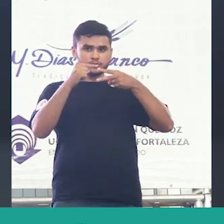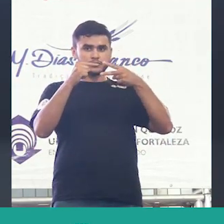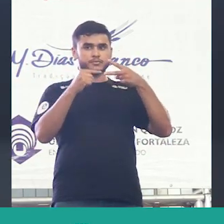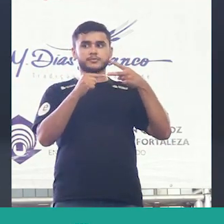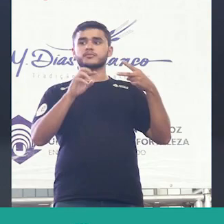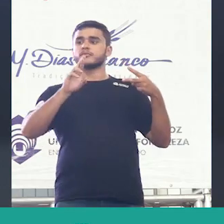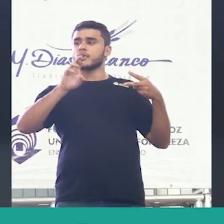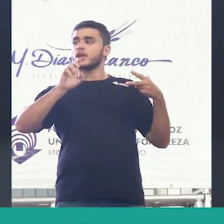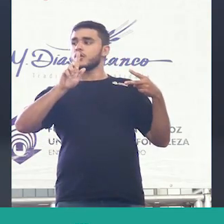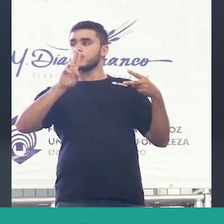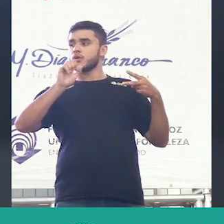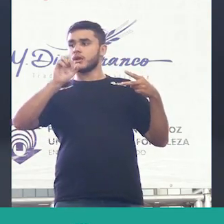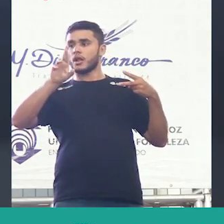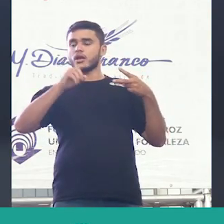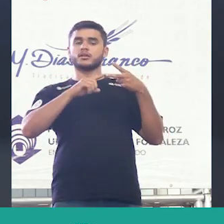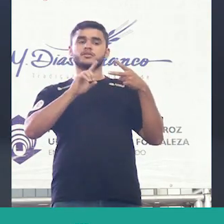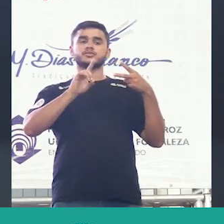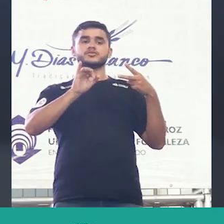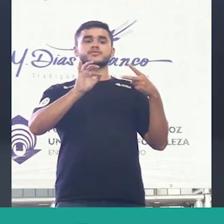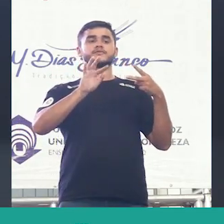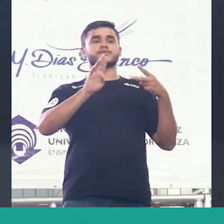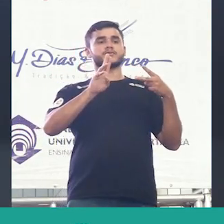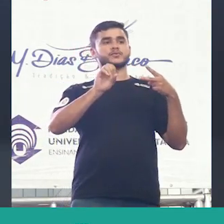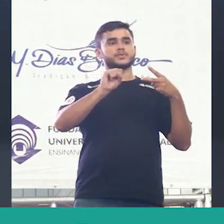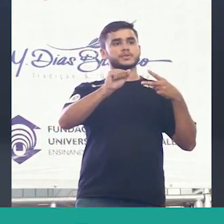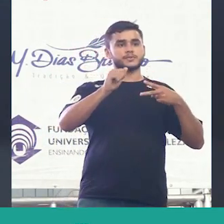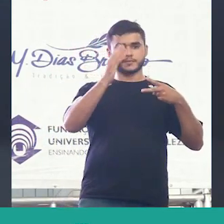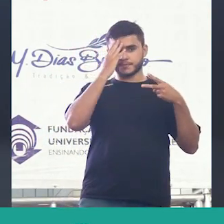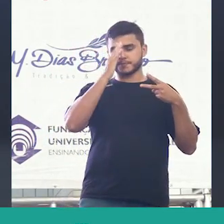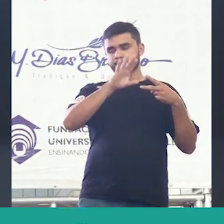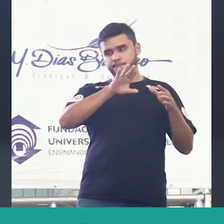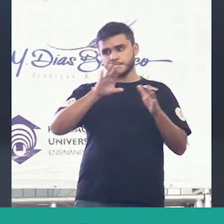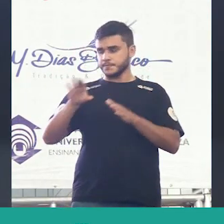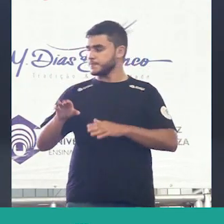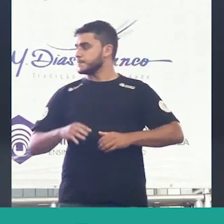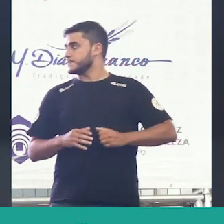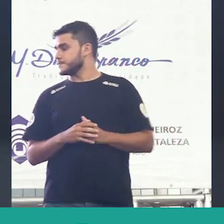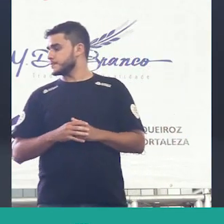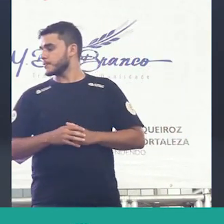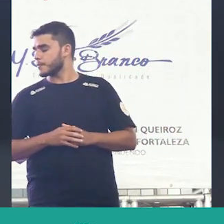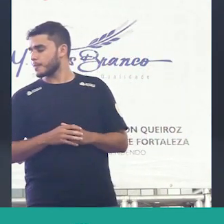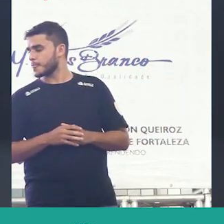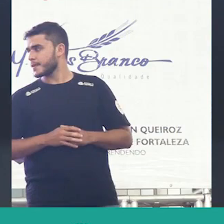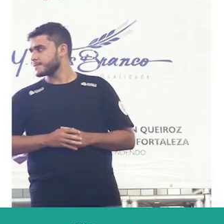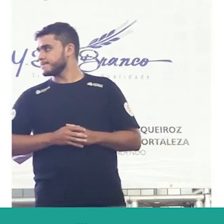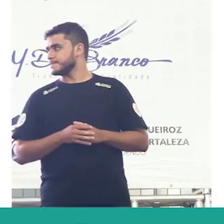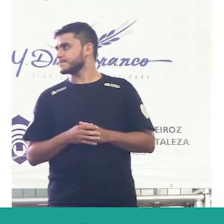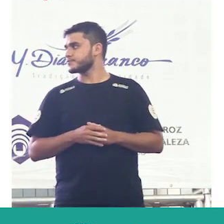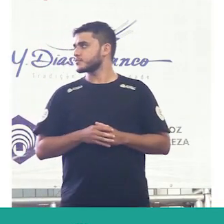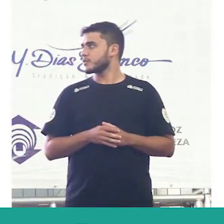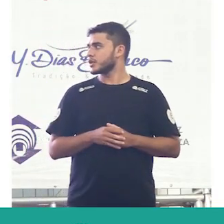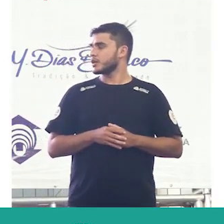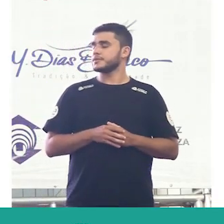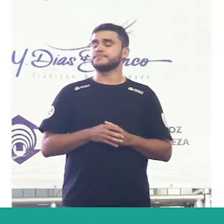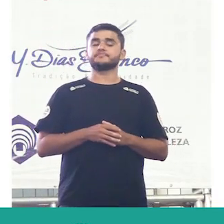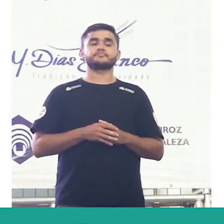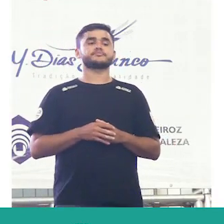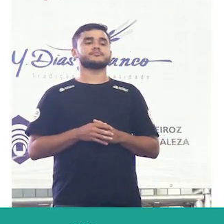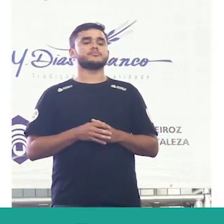Entenderam o que eu estou falando? Fui claro? Vamos à frente. Bora à frente. Ok?